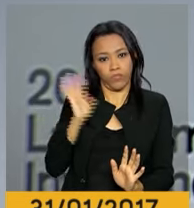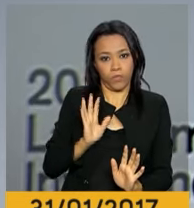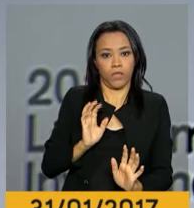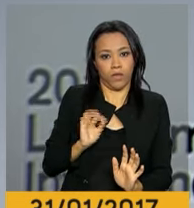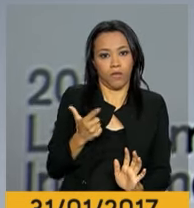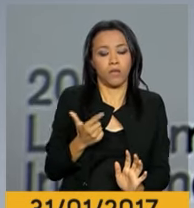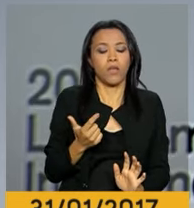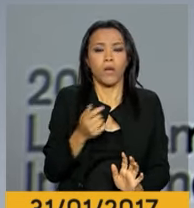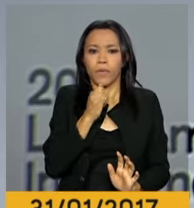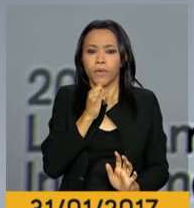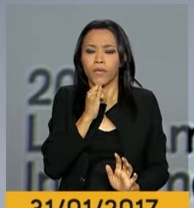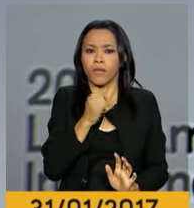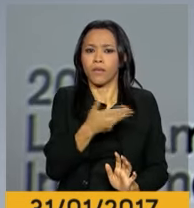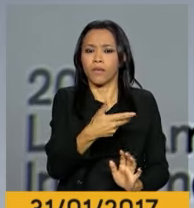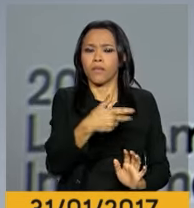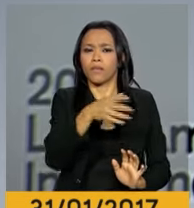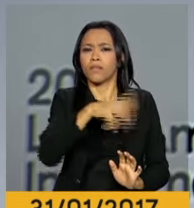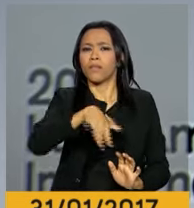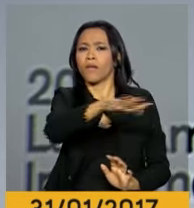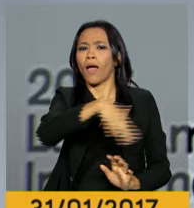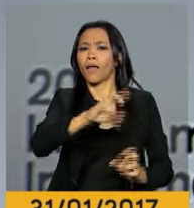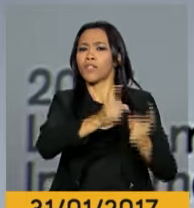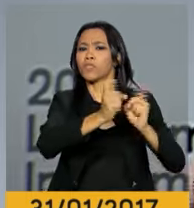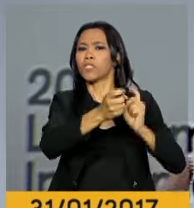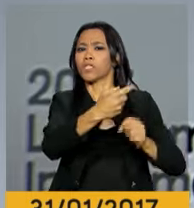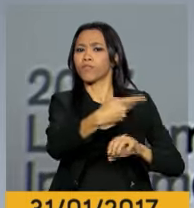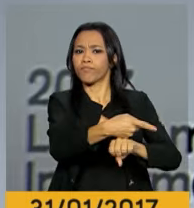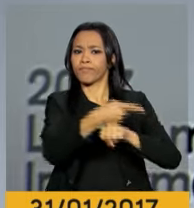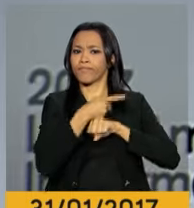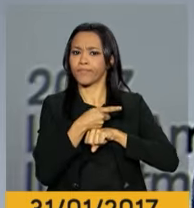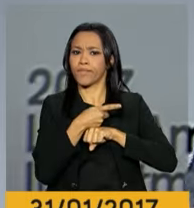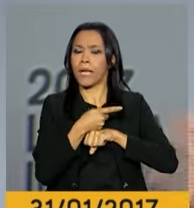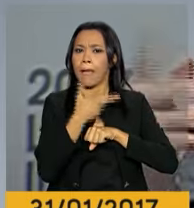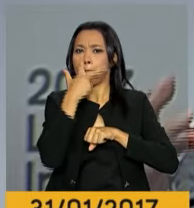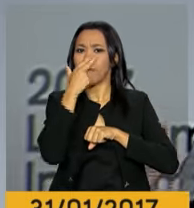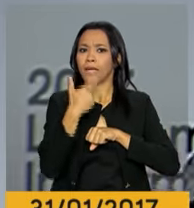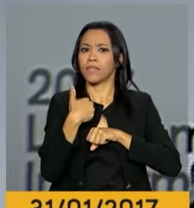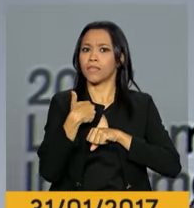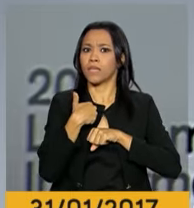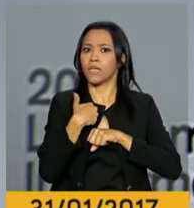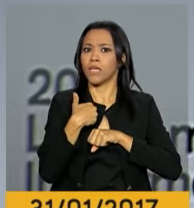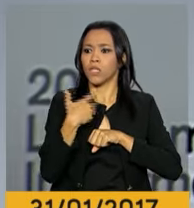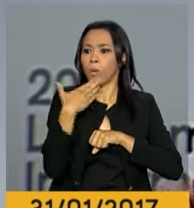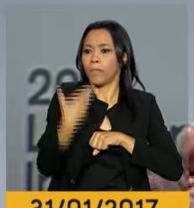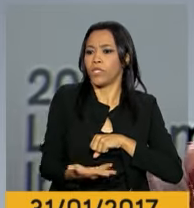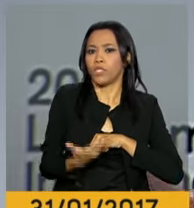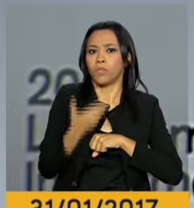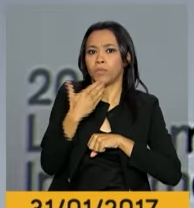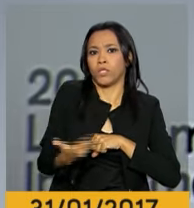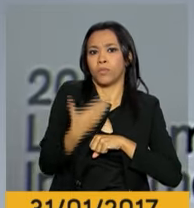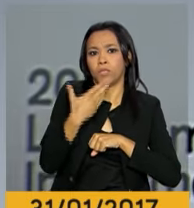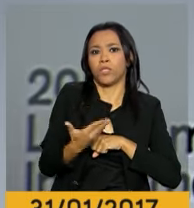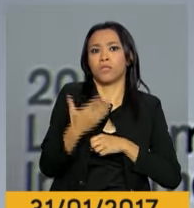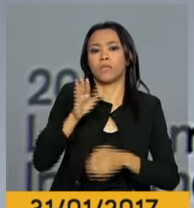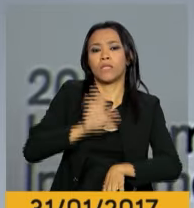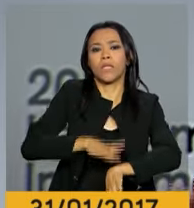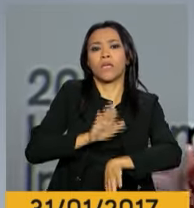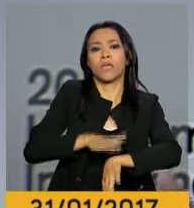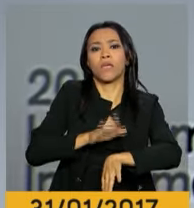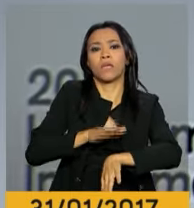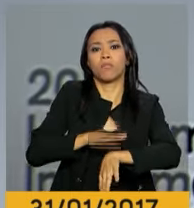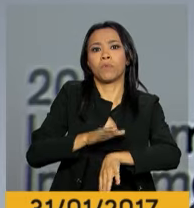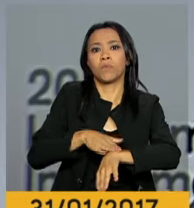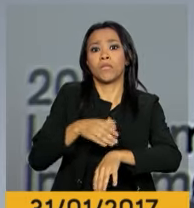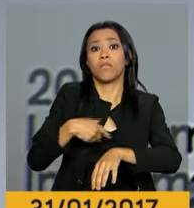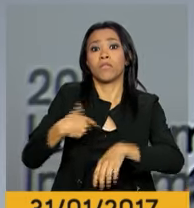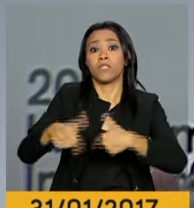parifoot de setores da administração a informação de que muitos estão se aparelhando pedindo a certidão de tempo de serviço para se